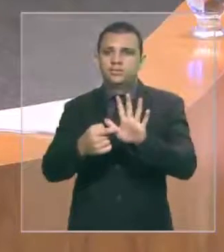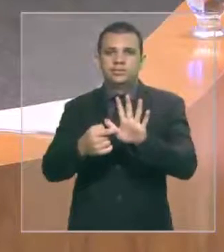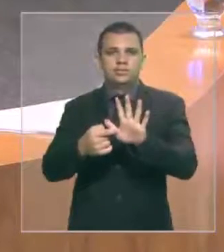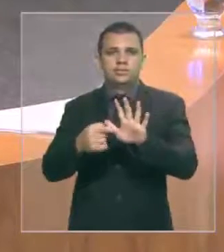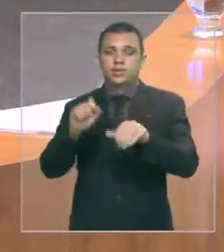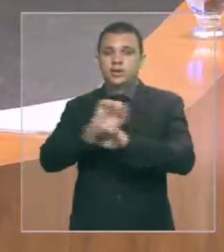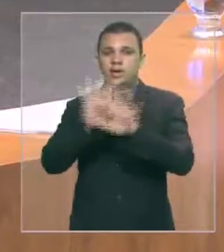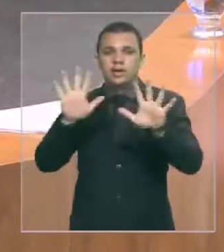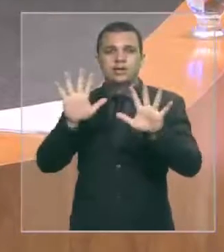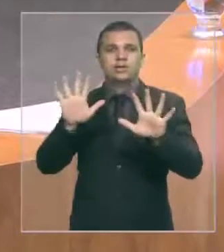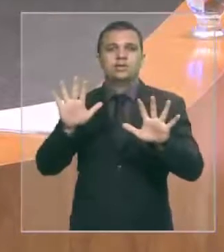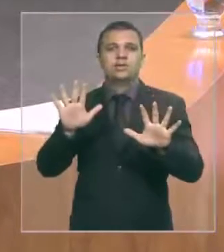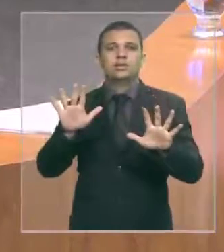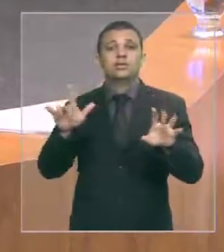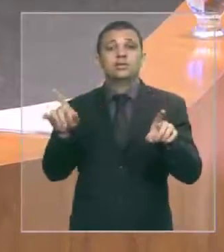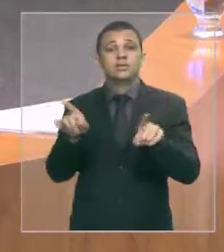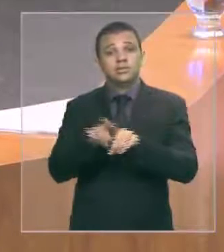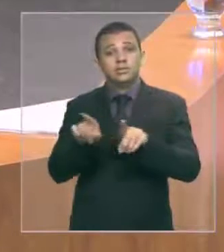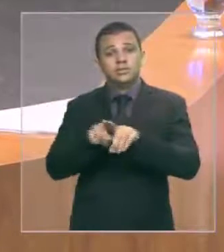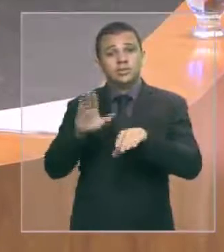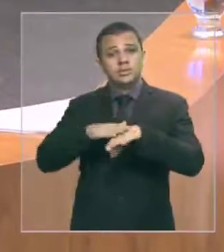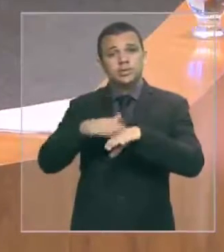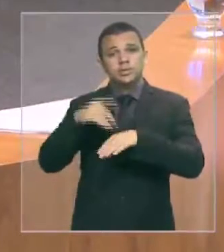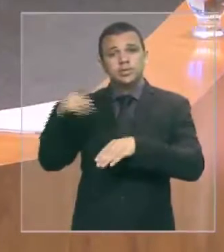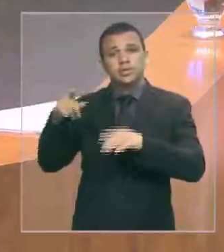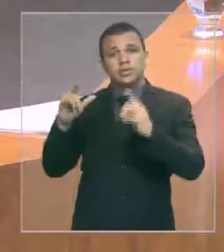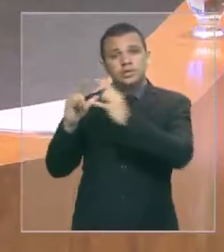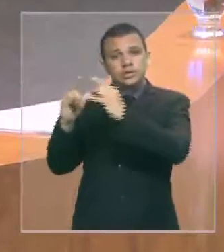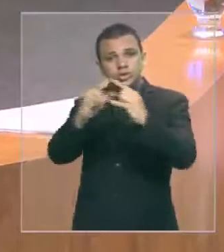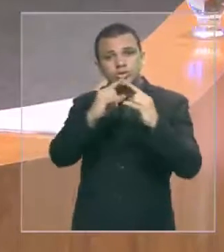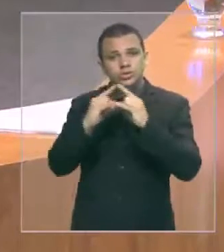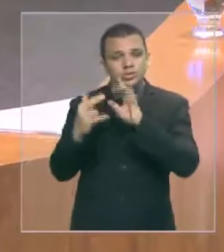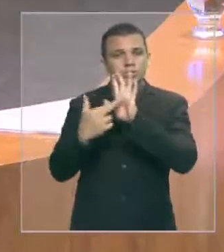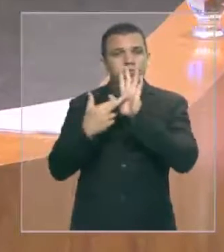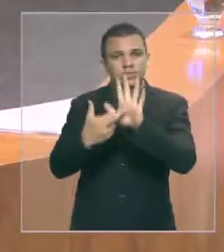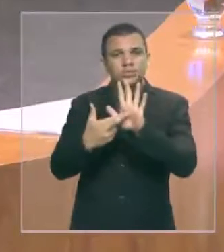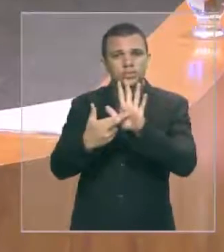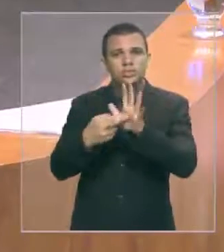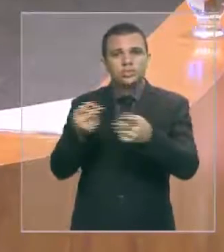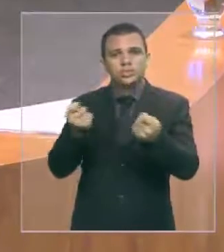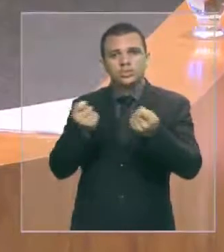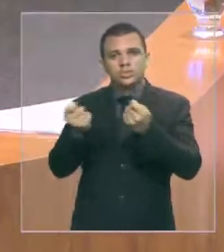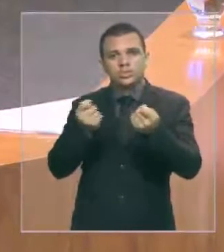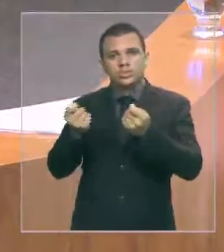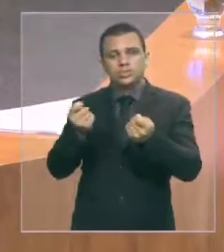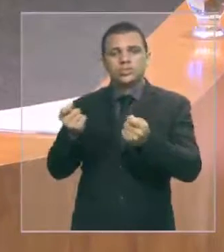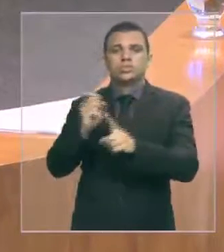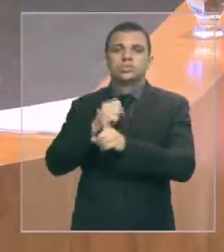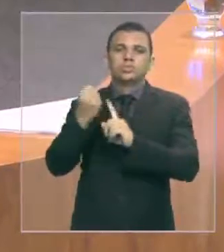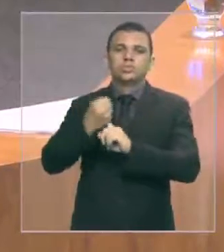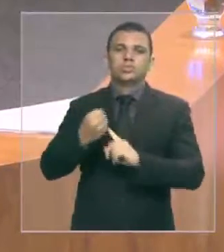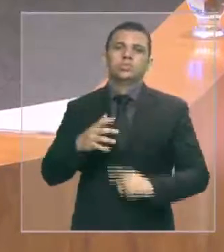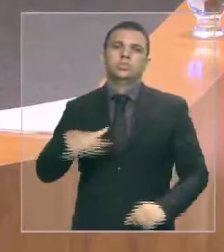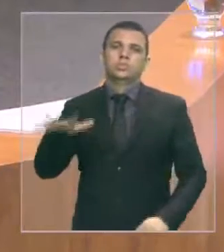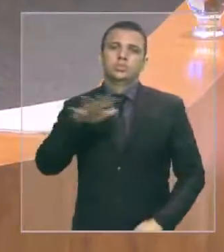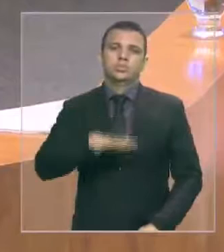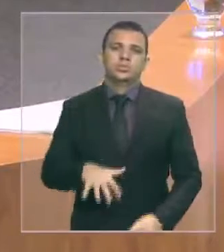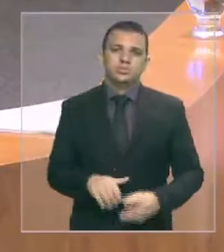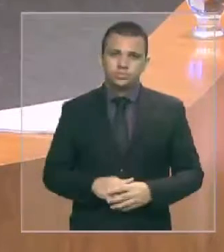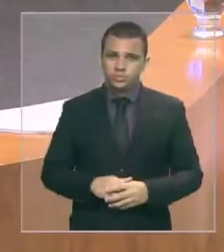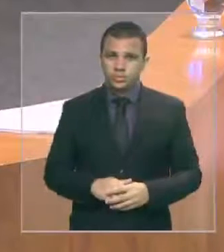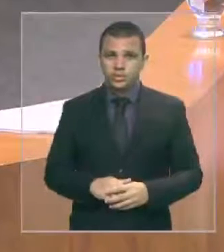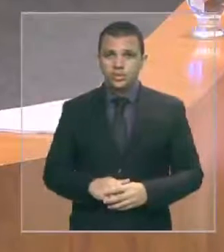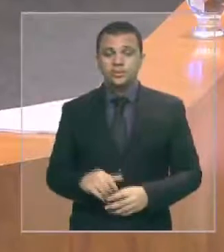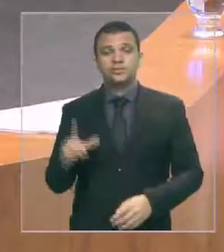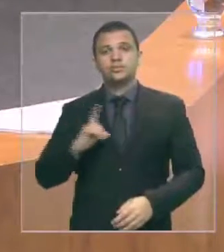absoluta, inclusive dos órgãos representativos de controle da sociedade. As